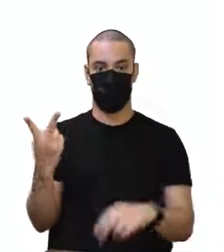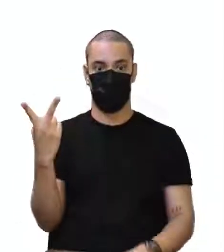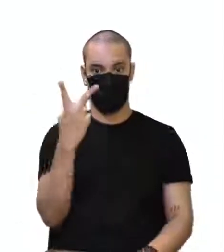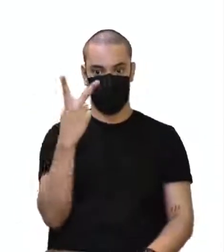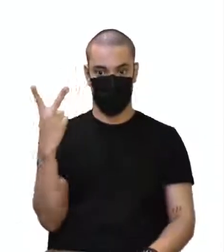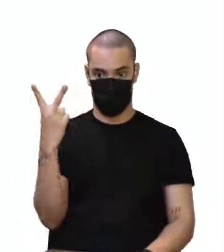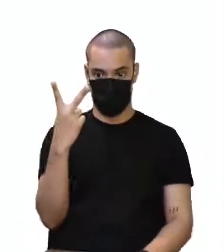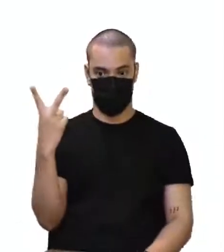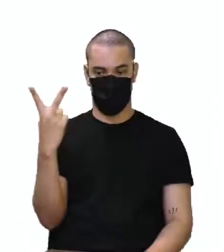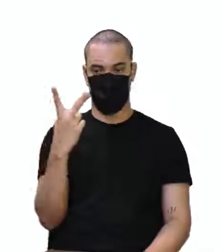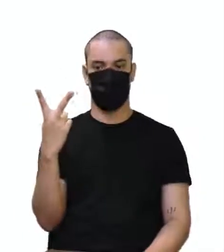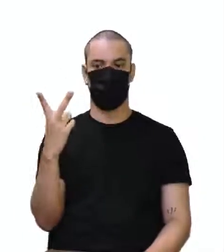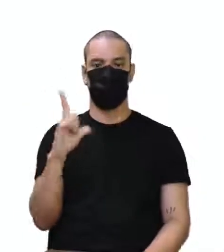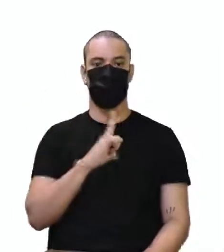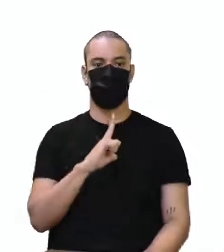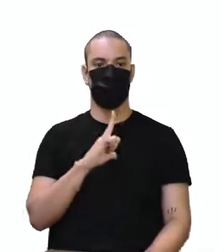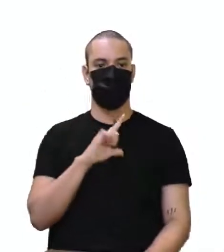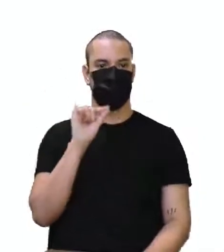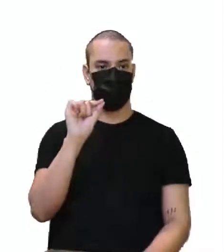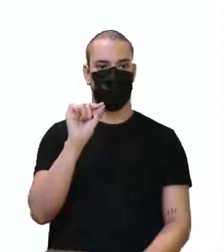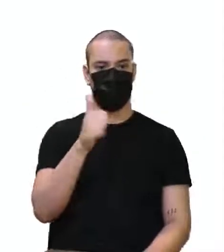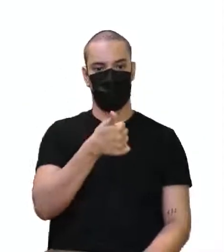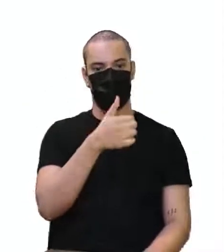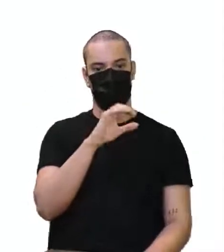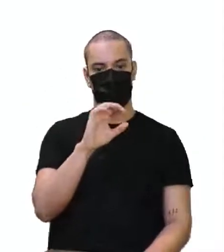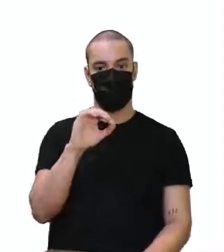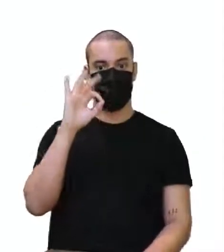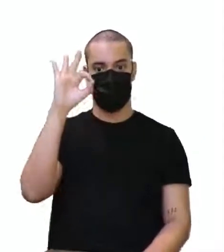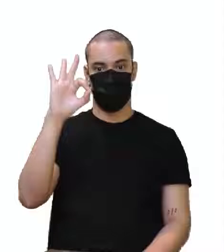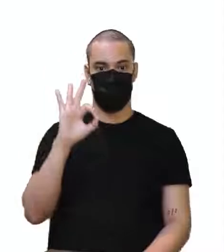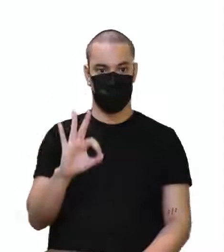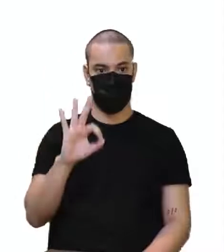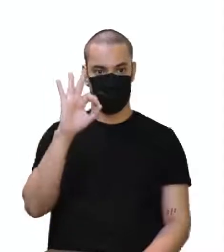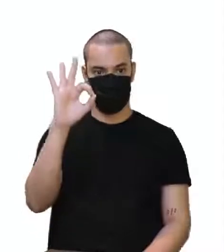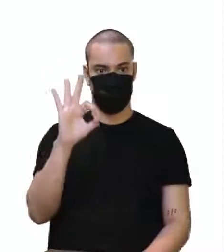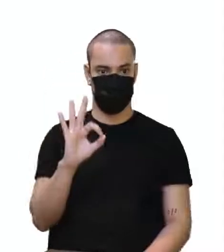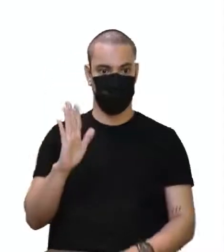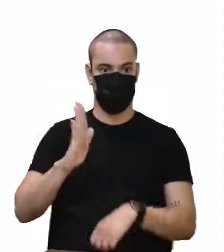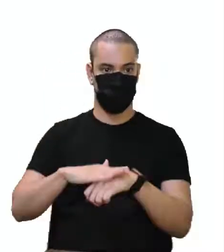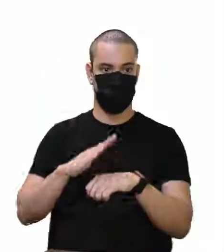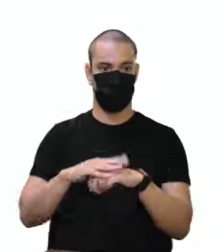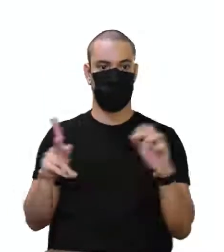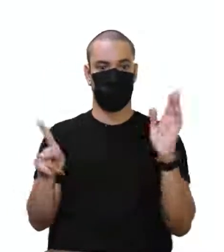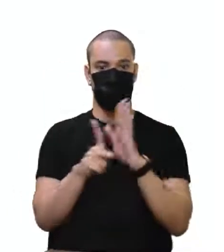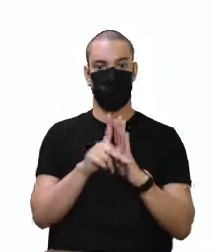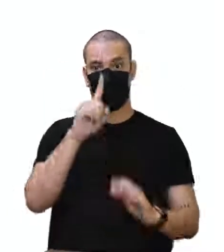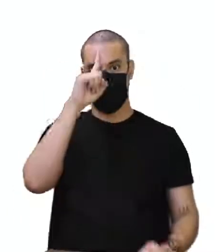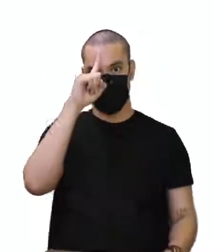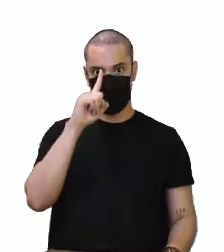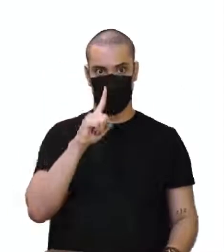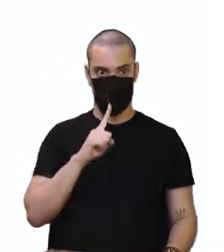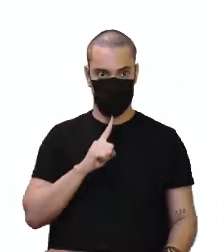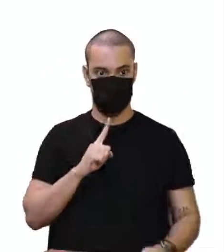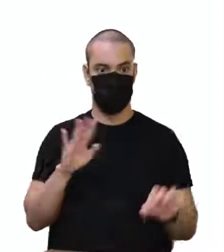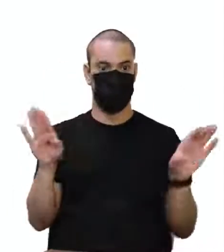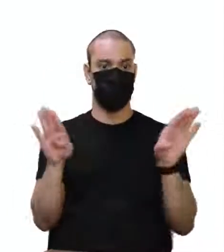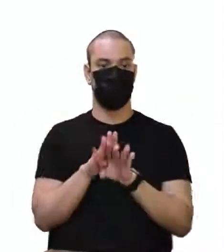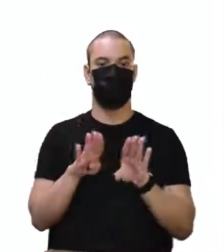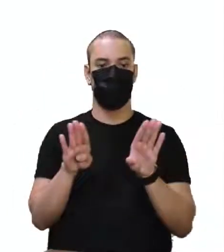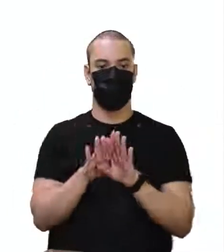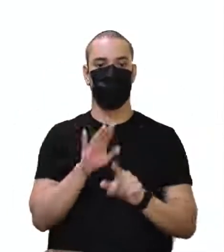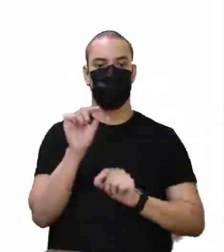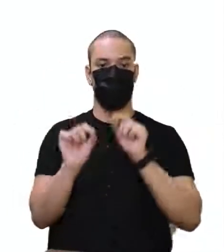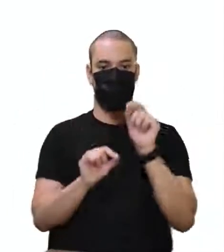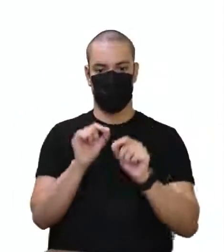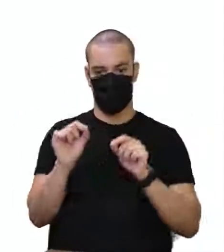2 indivíduos, você teve aí 100% de indivíduos amarelos e também